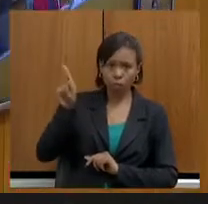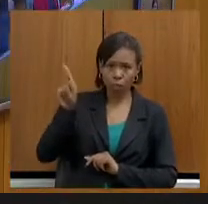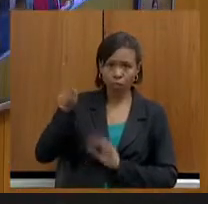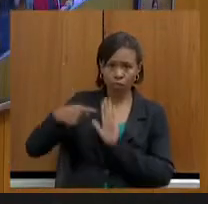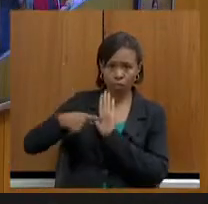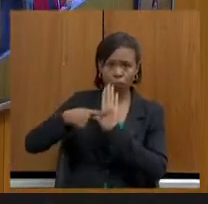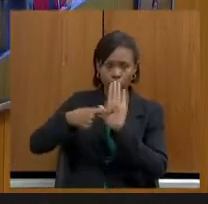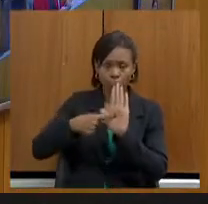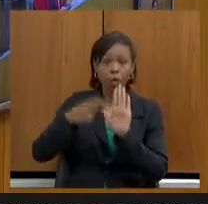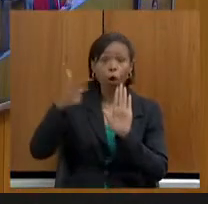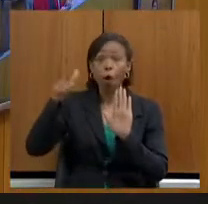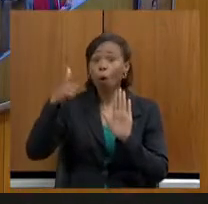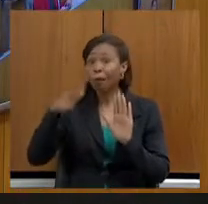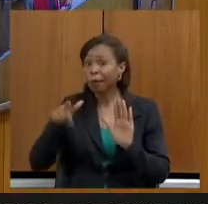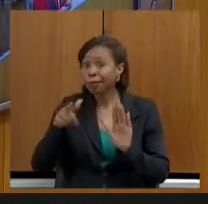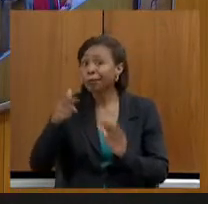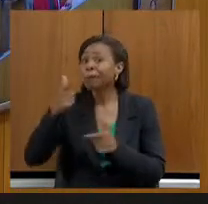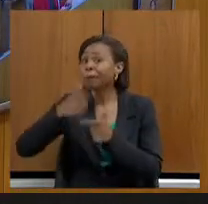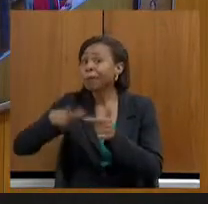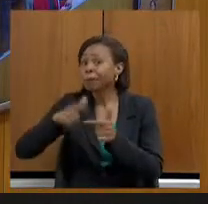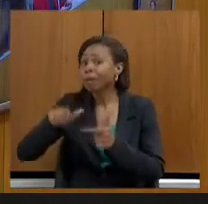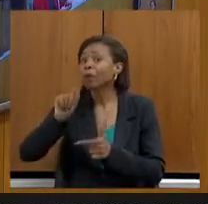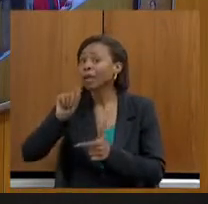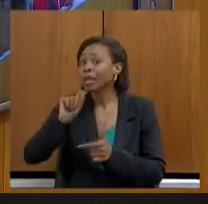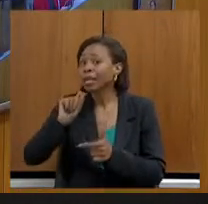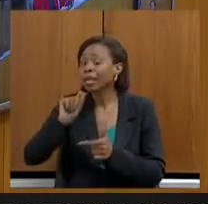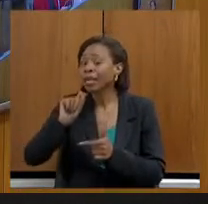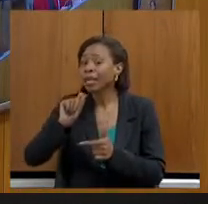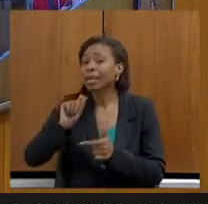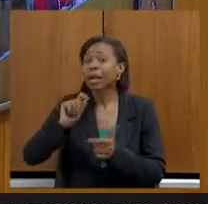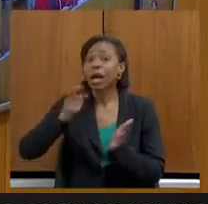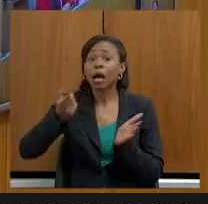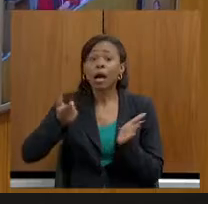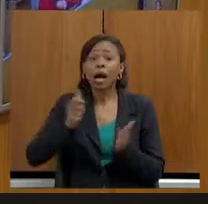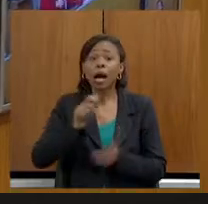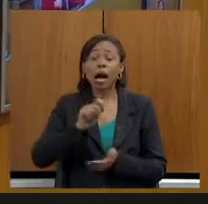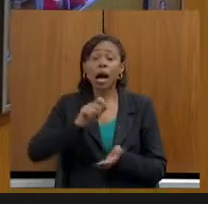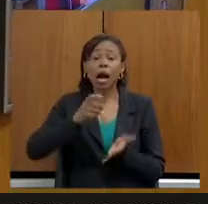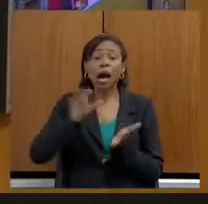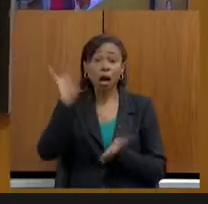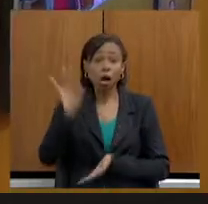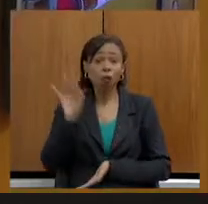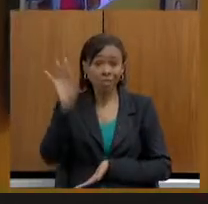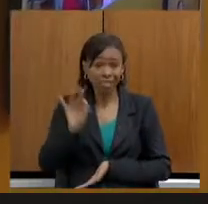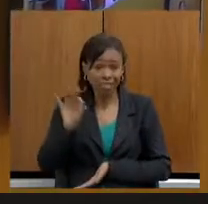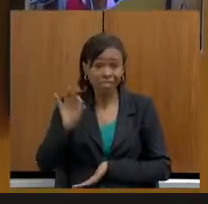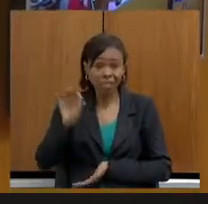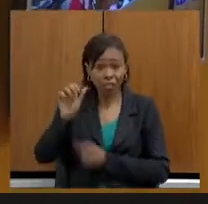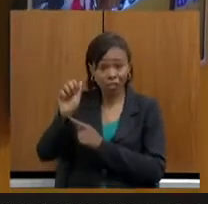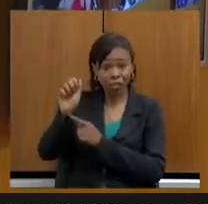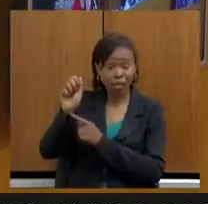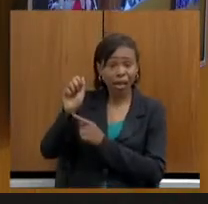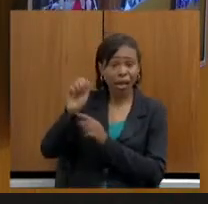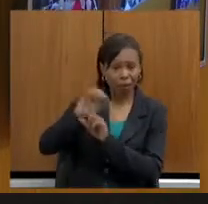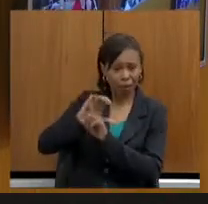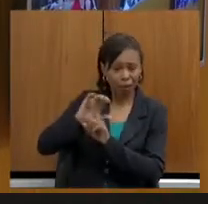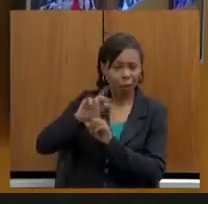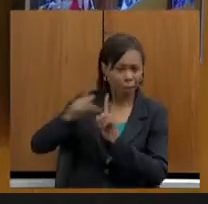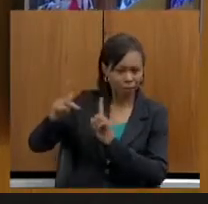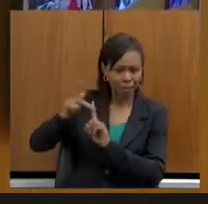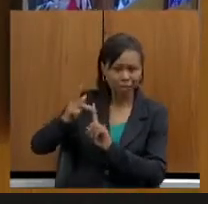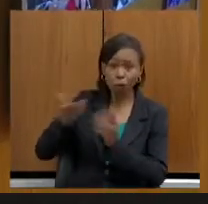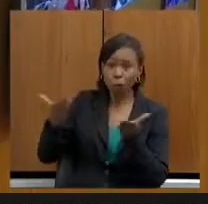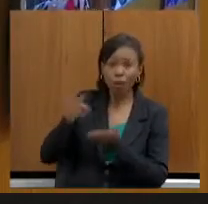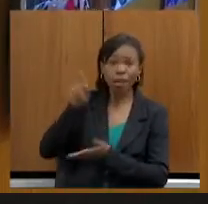também ainda tem um outro agravante o aumento da alíquota previdenciária que hoje ela paga viu que hoje ela pode ela